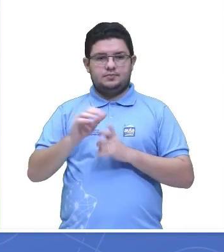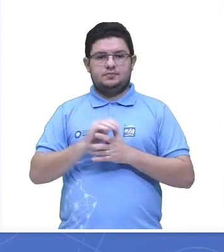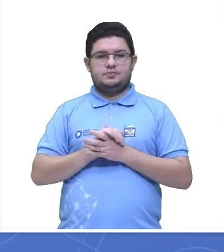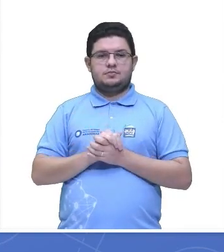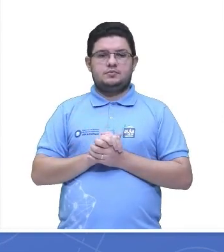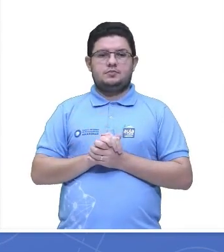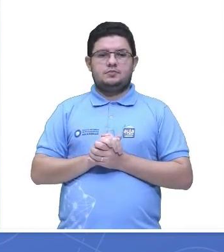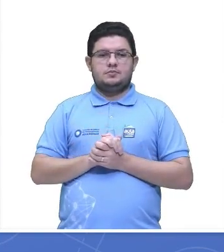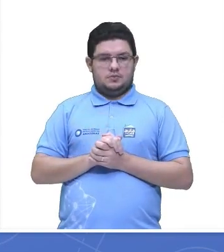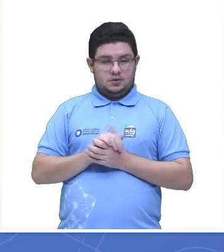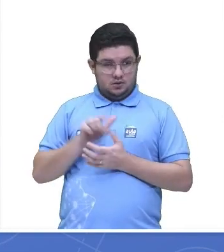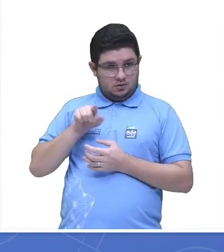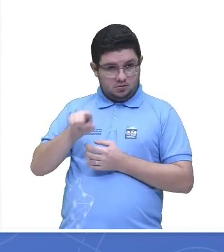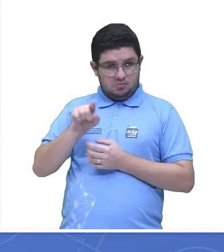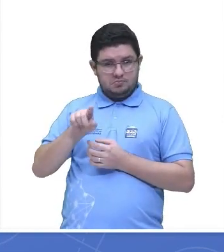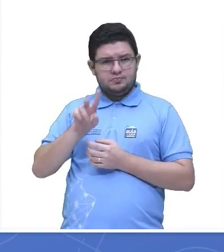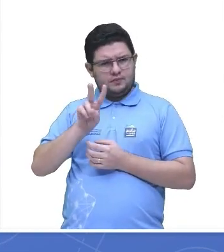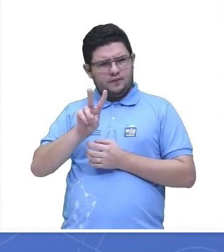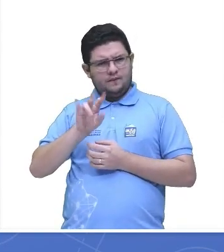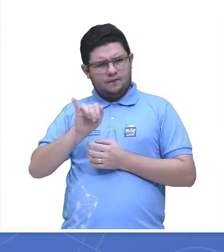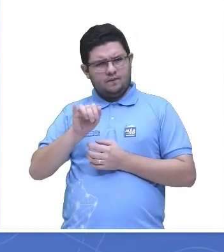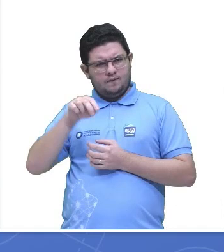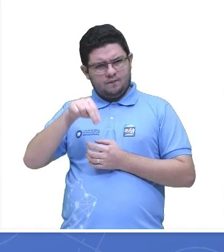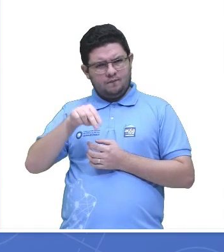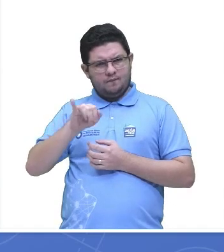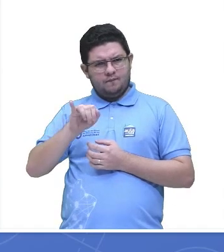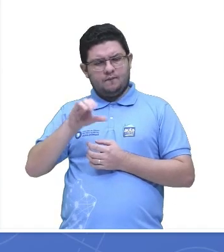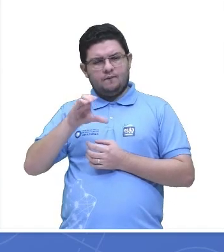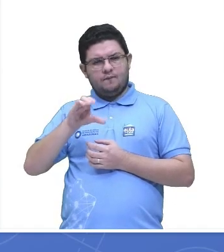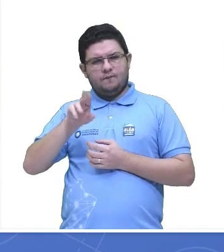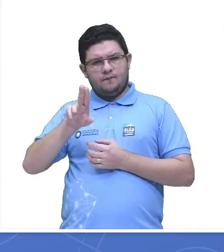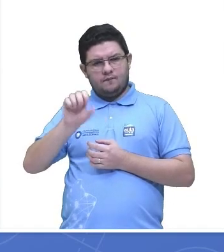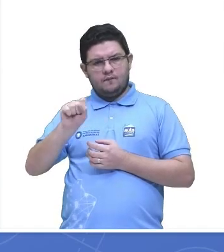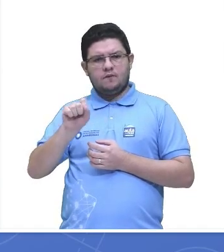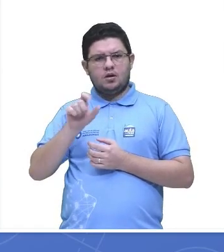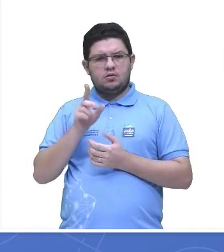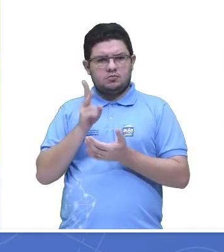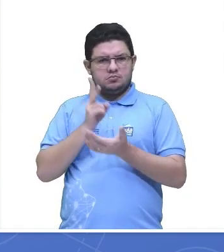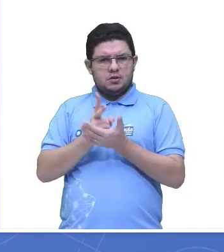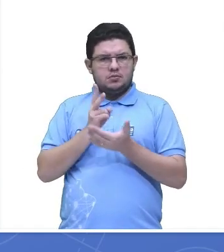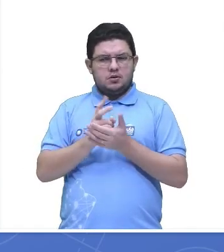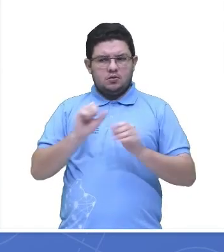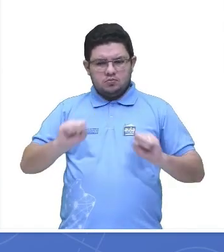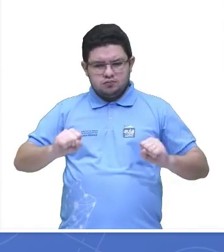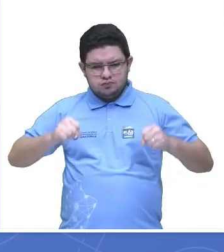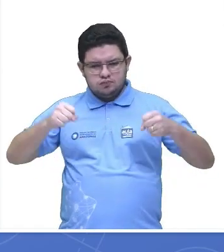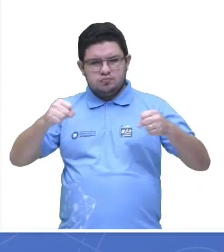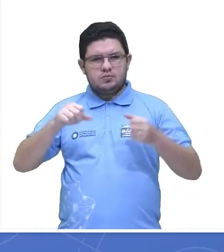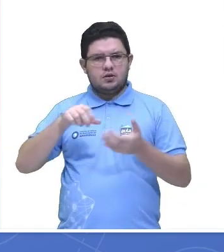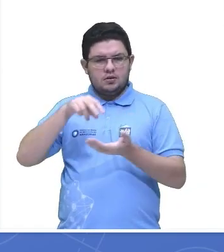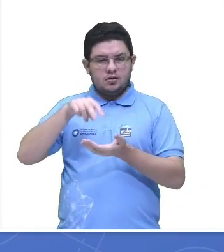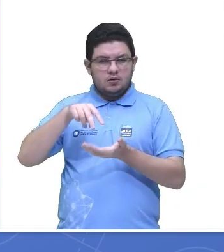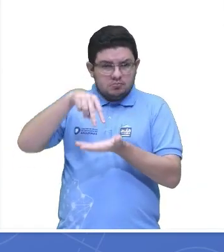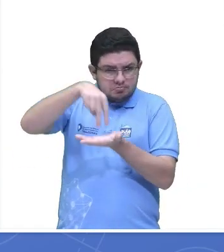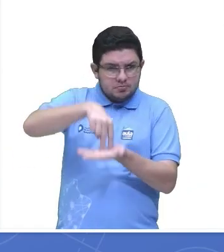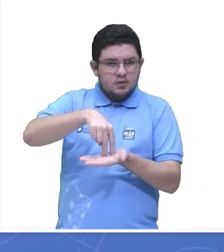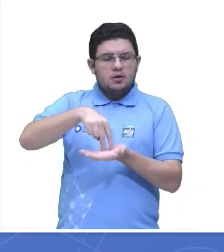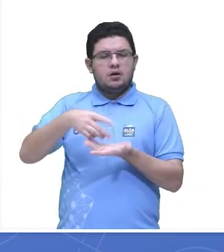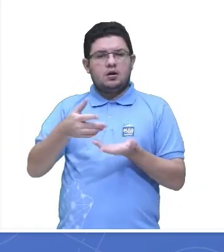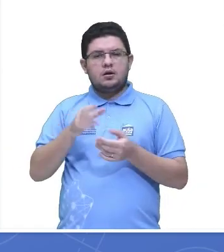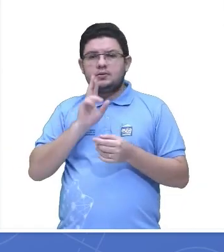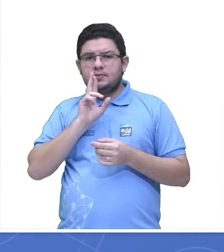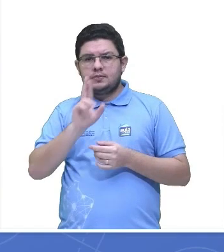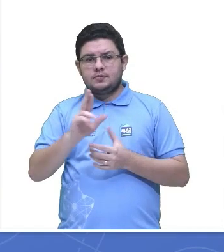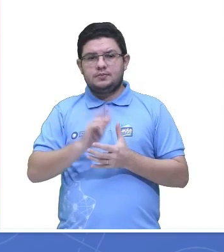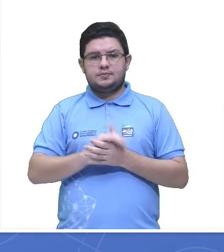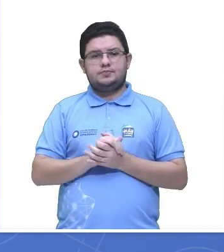bastante ativo, né, respondeu várias questões aqui. O Elton apostou também na letra C. A